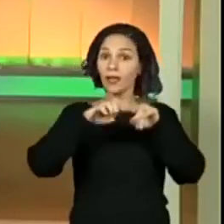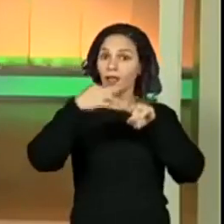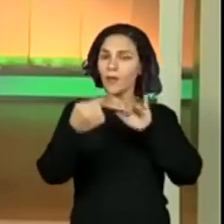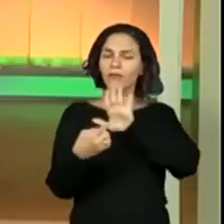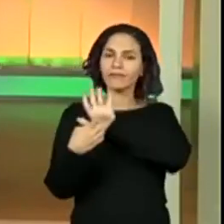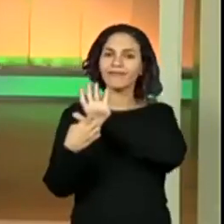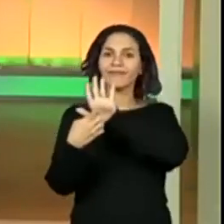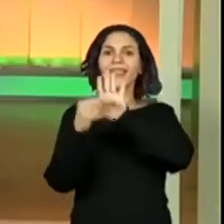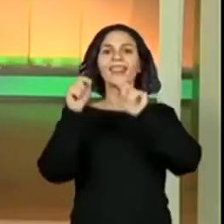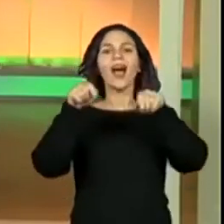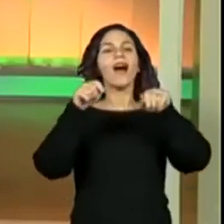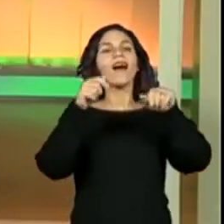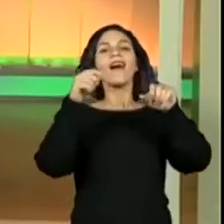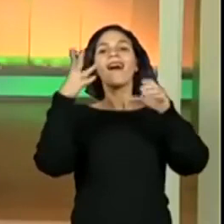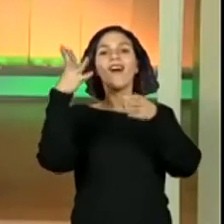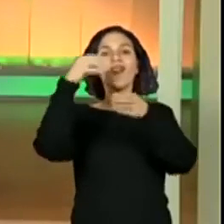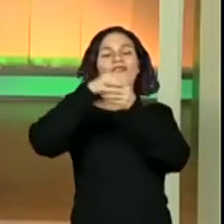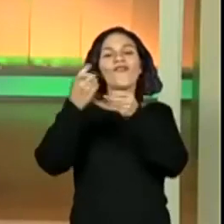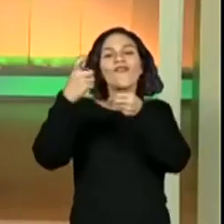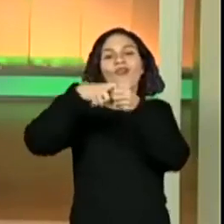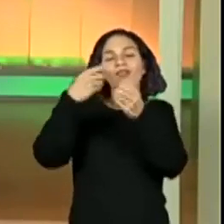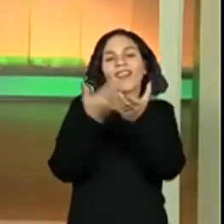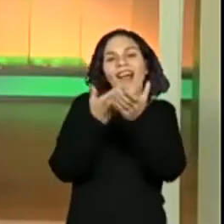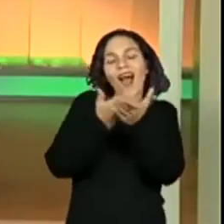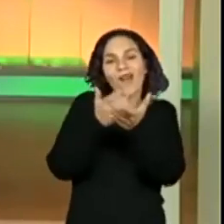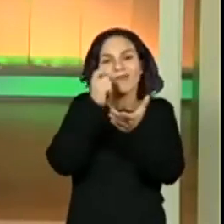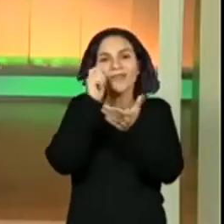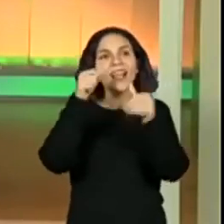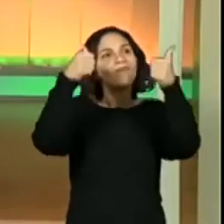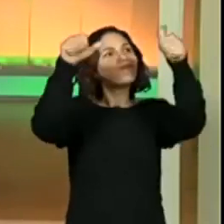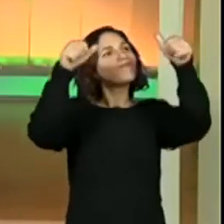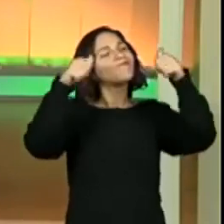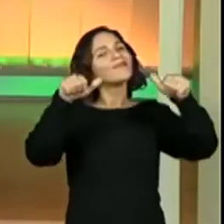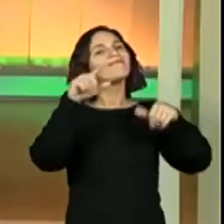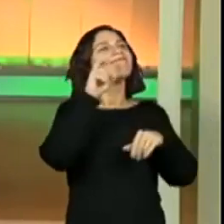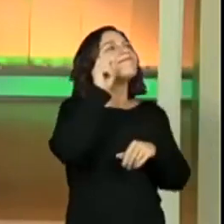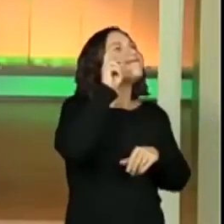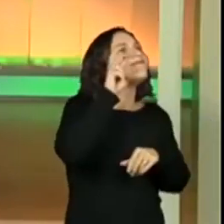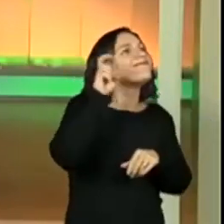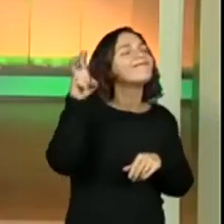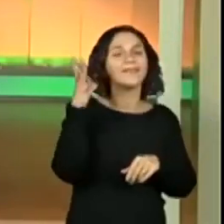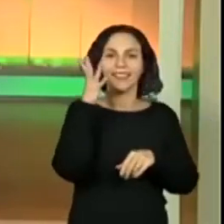depois isso quando estivermos na escola presencialmente.